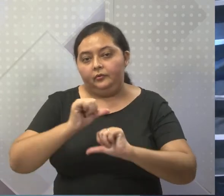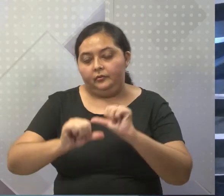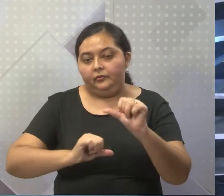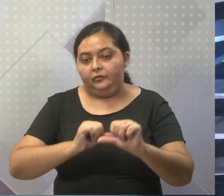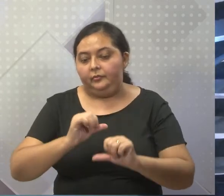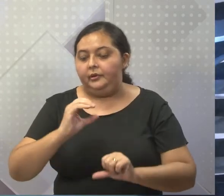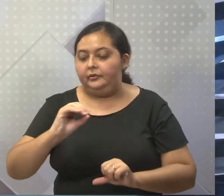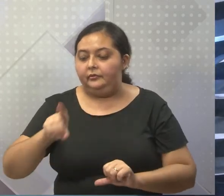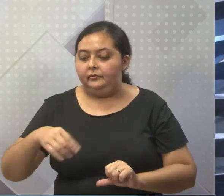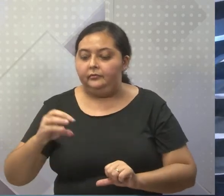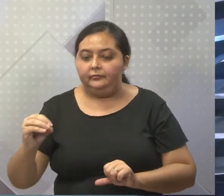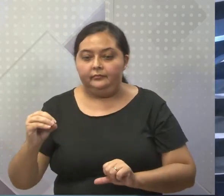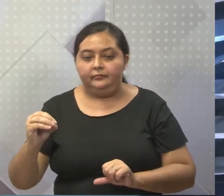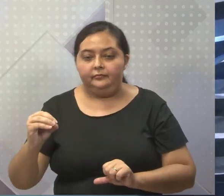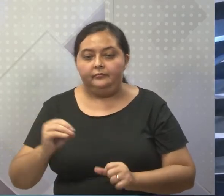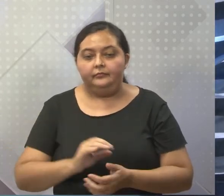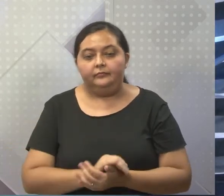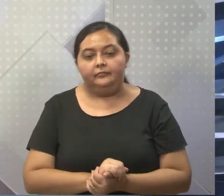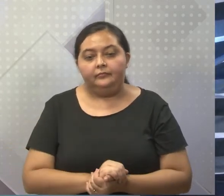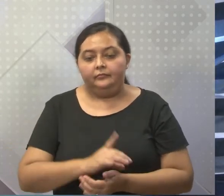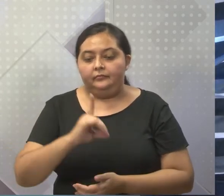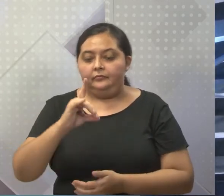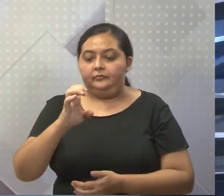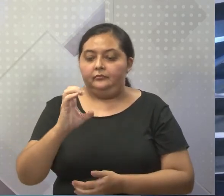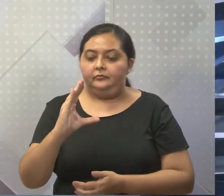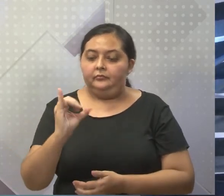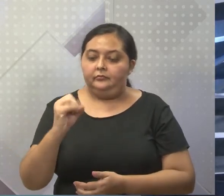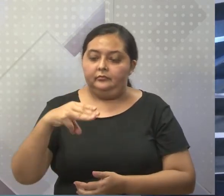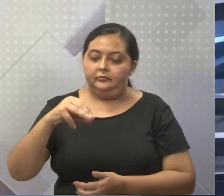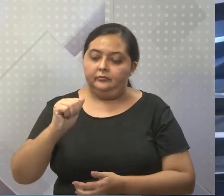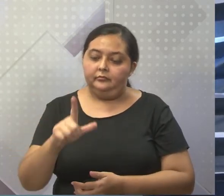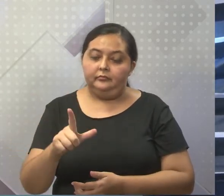decimal. Vou fazer aqui, ó. 25%